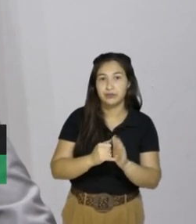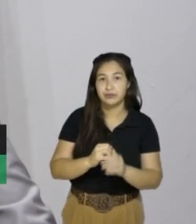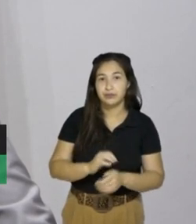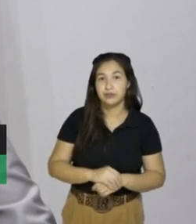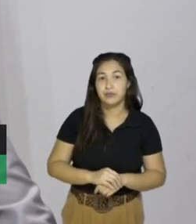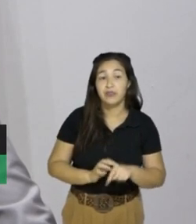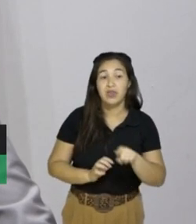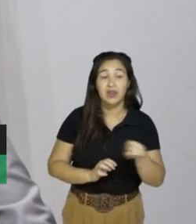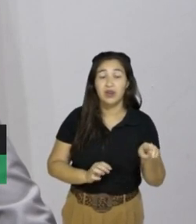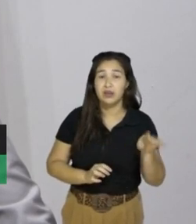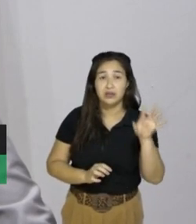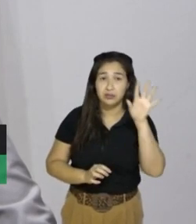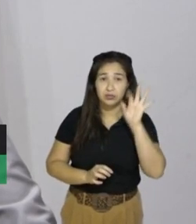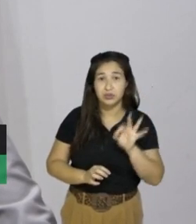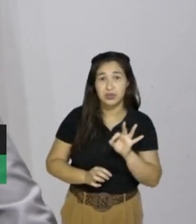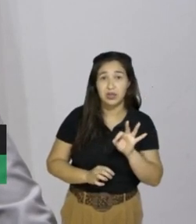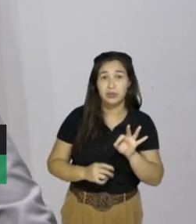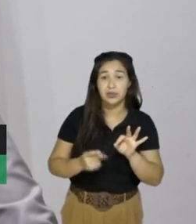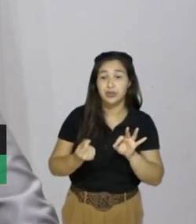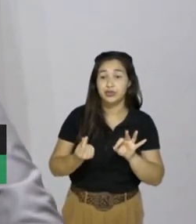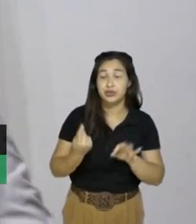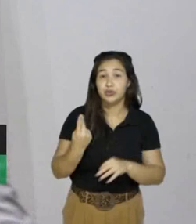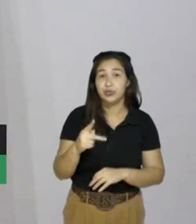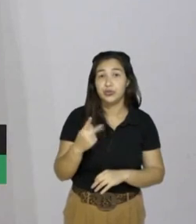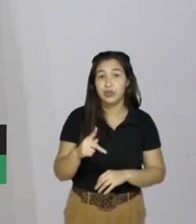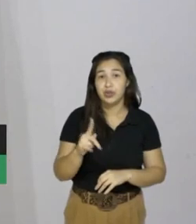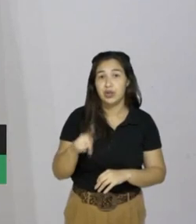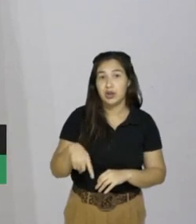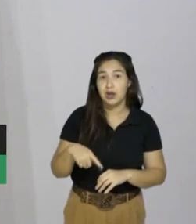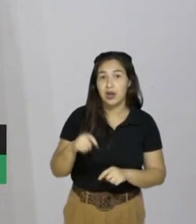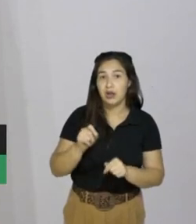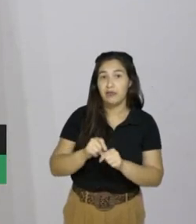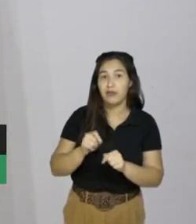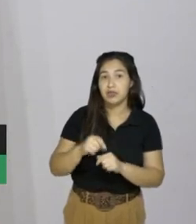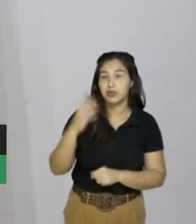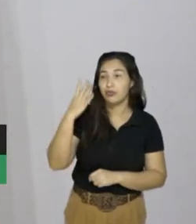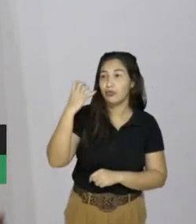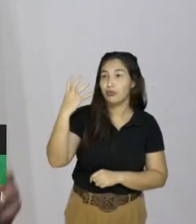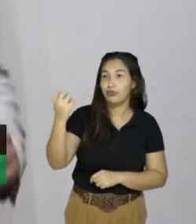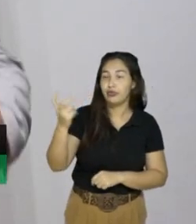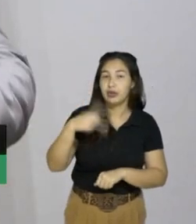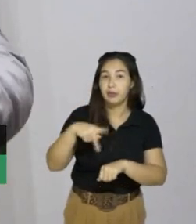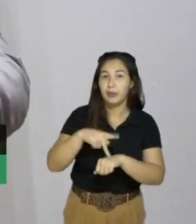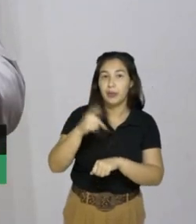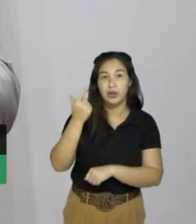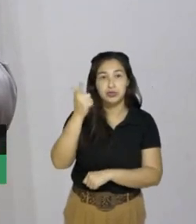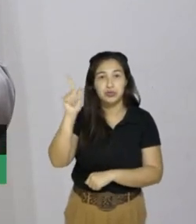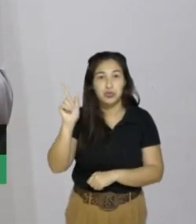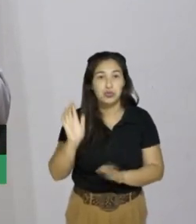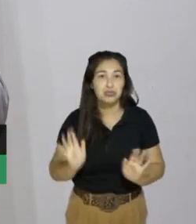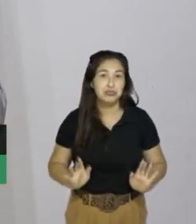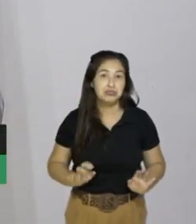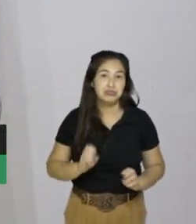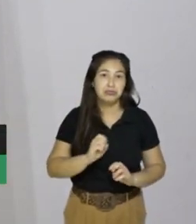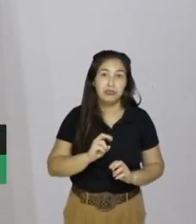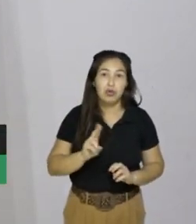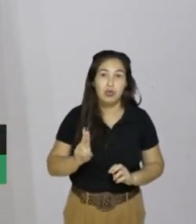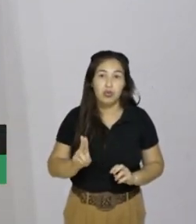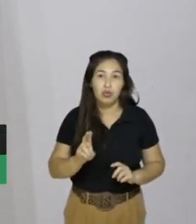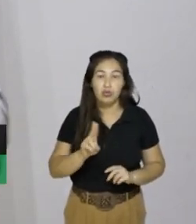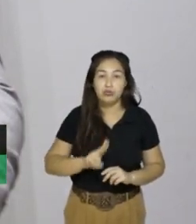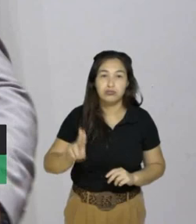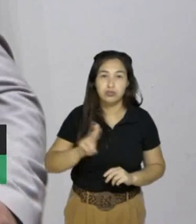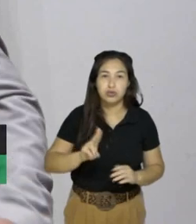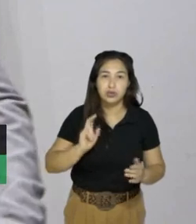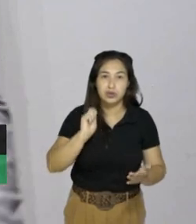sem saber se o seu dinheiro está sendo utilizado para fazer uma viagem para o exterior se esse dinheiro está sendo utilizado para